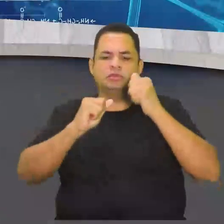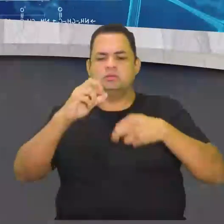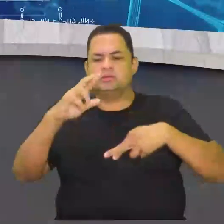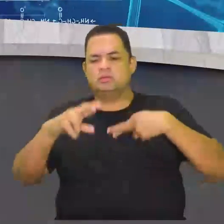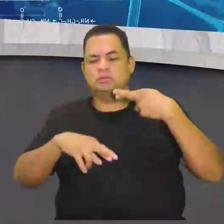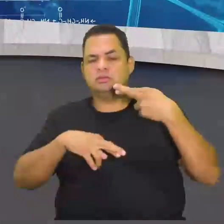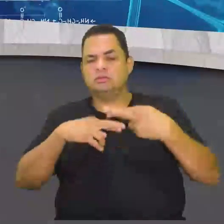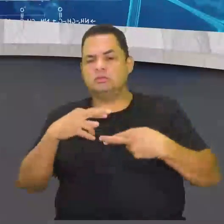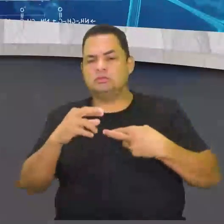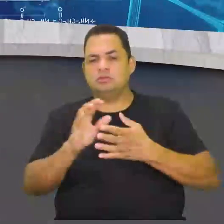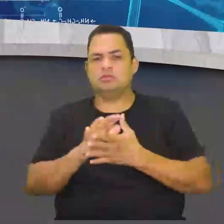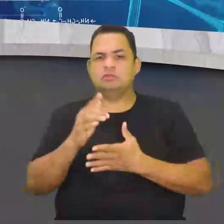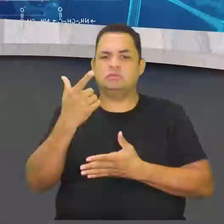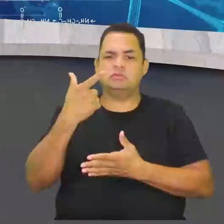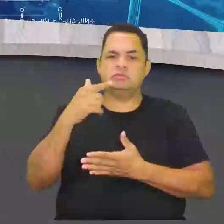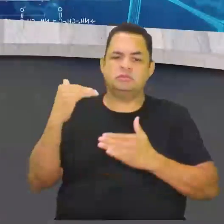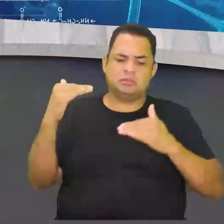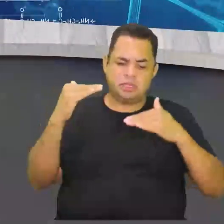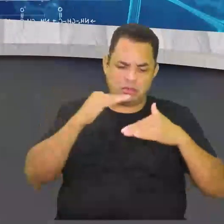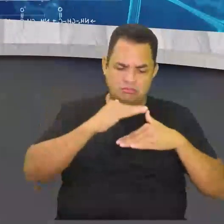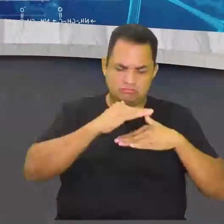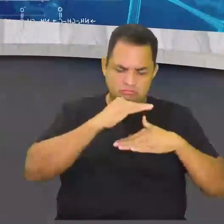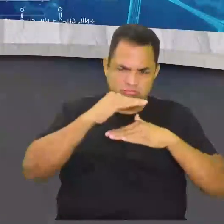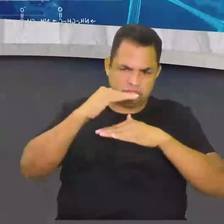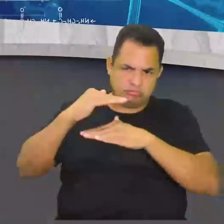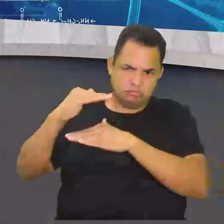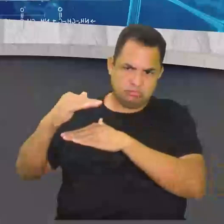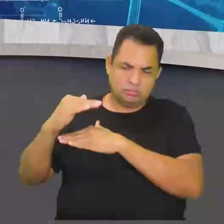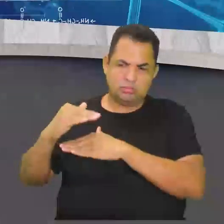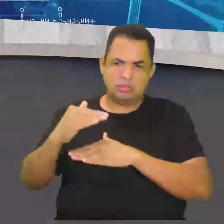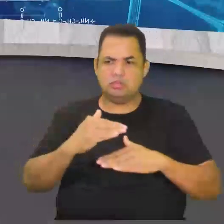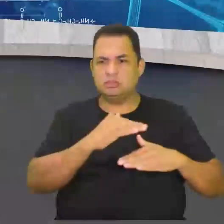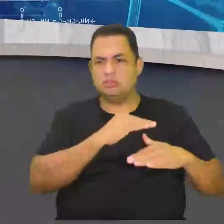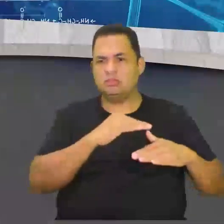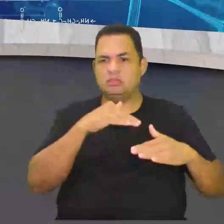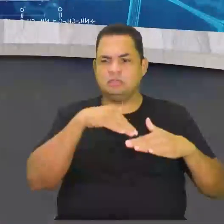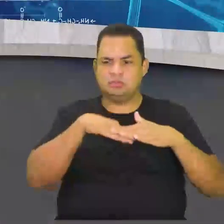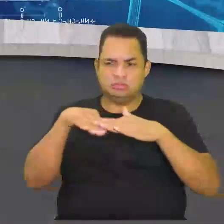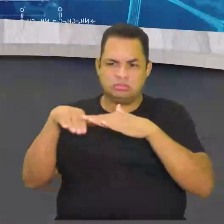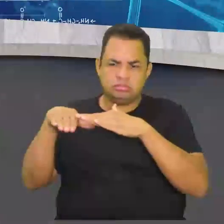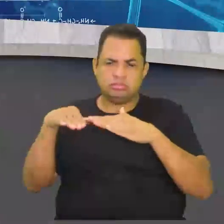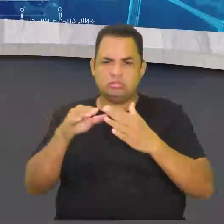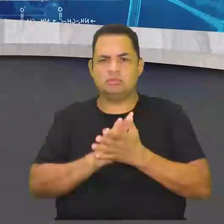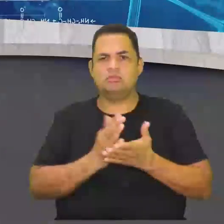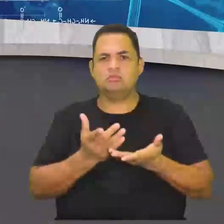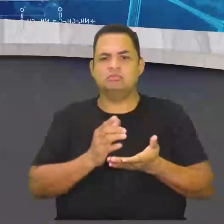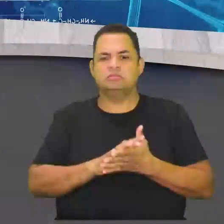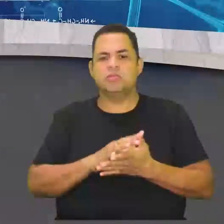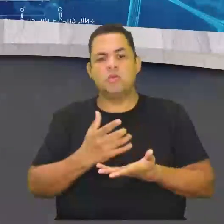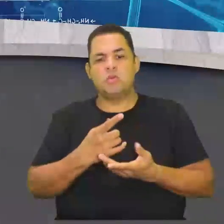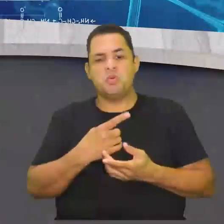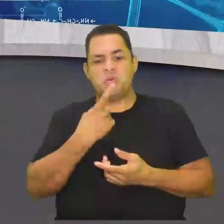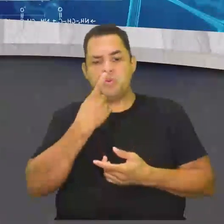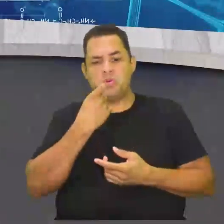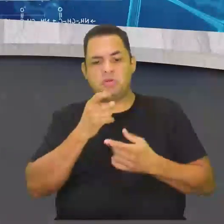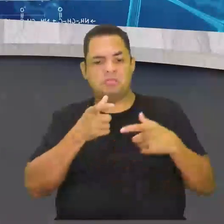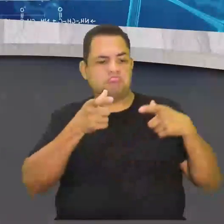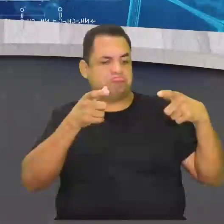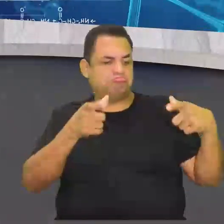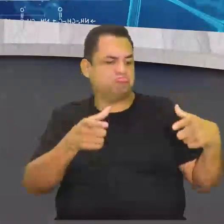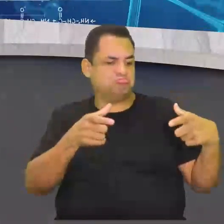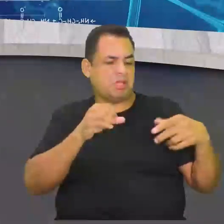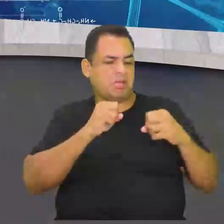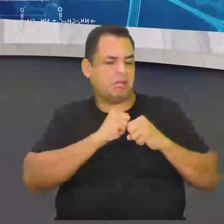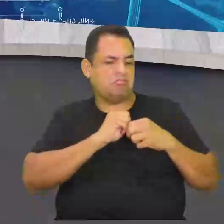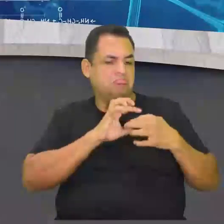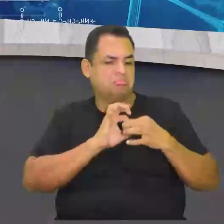reciclagem, que não têm aterros sanitários, onde todo o nosso lixo vai para um local só. O que nós